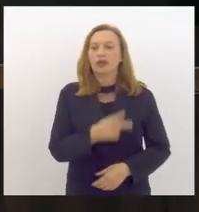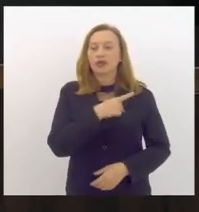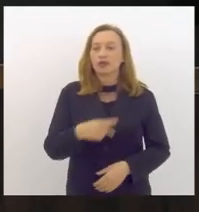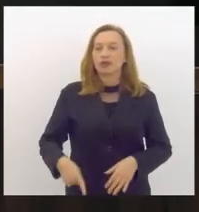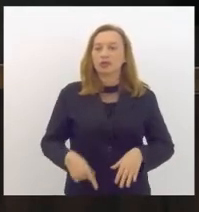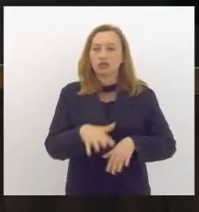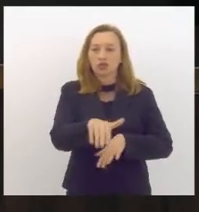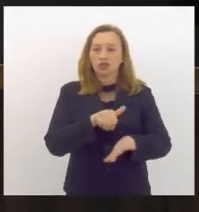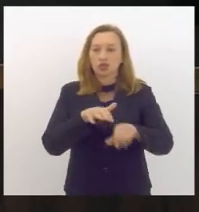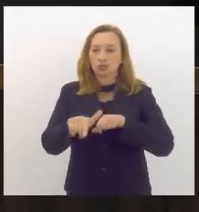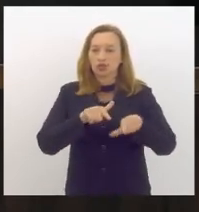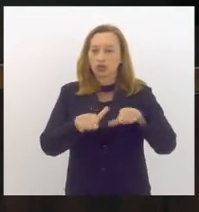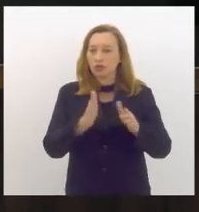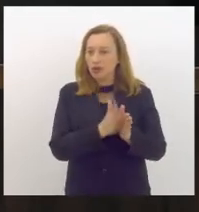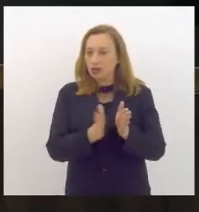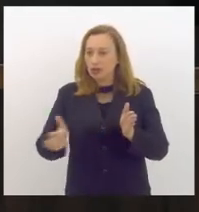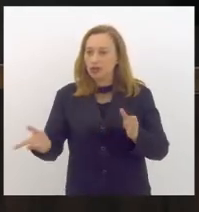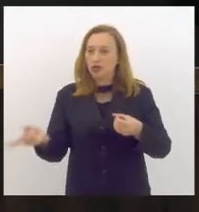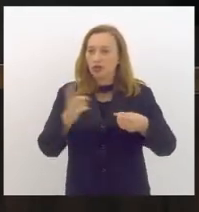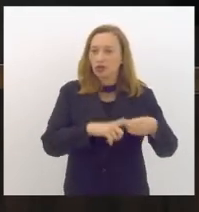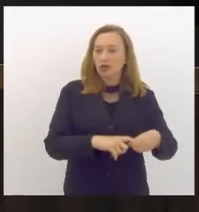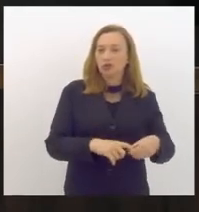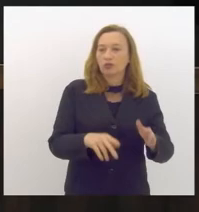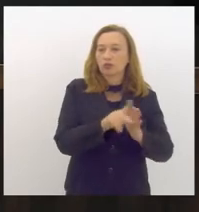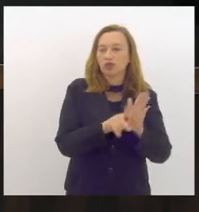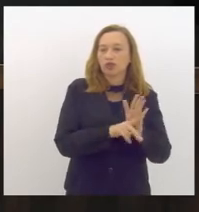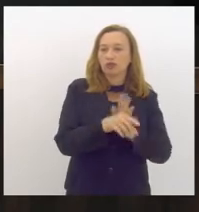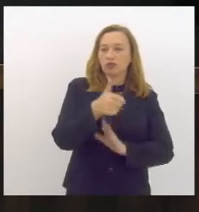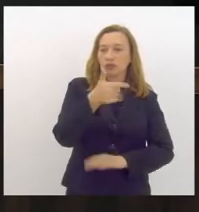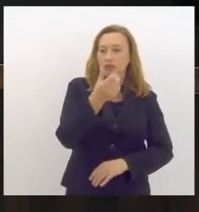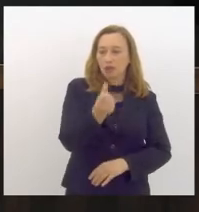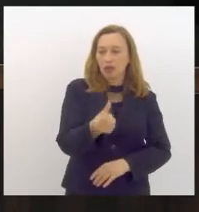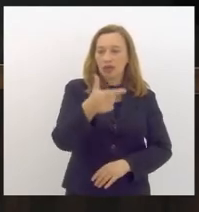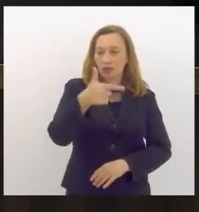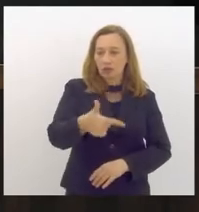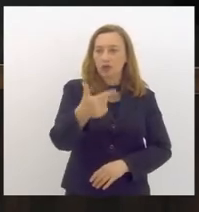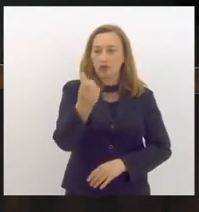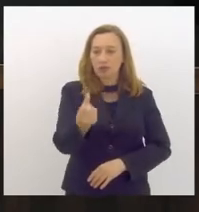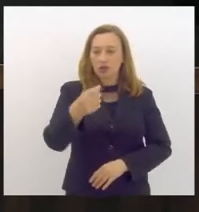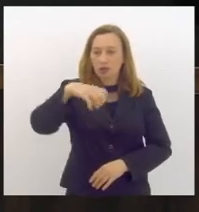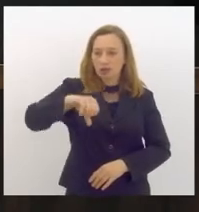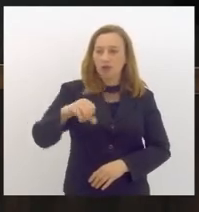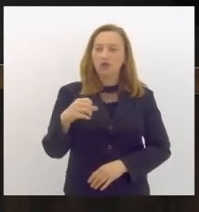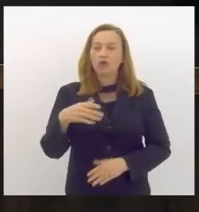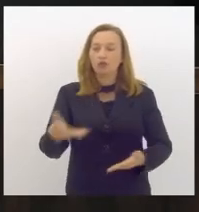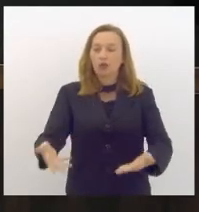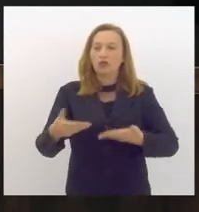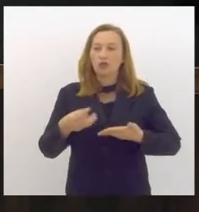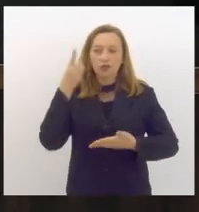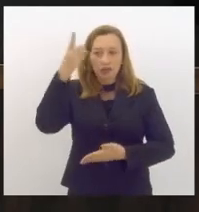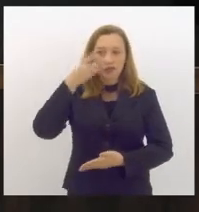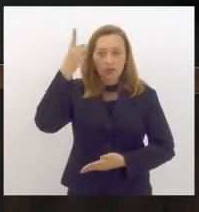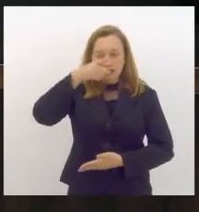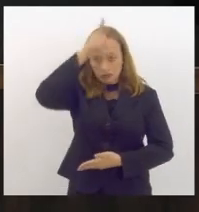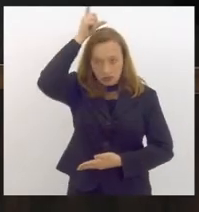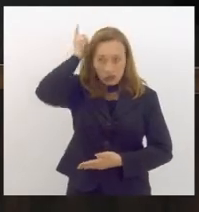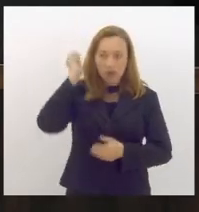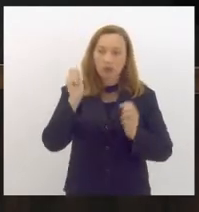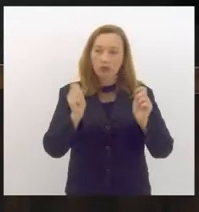os trabalhos à ordem e volta ao projeto 6269. Quero ouvir do deputado Luiz Paulo se há possibilidade de a